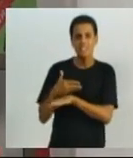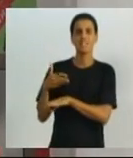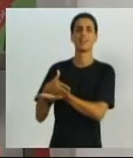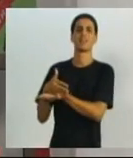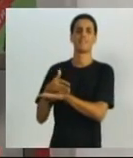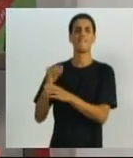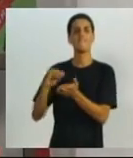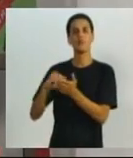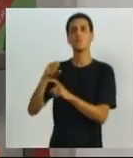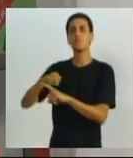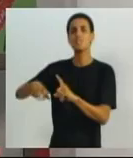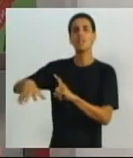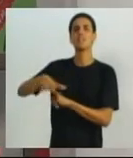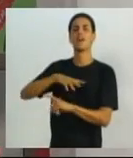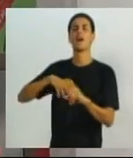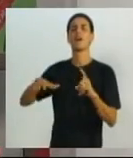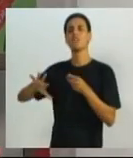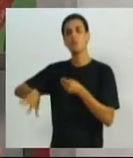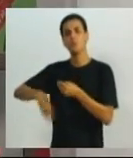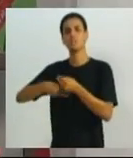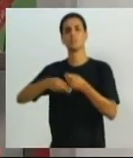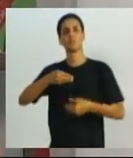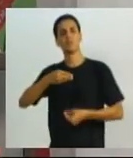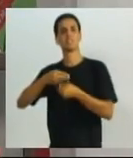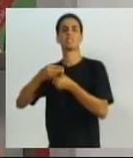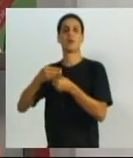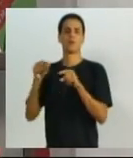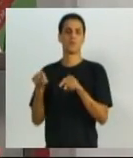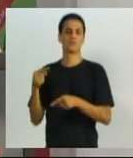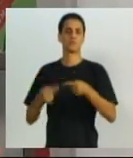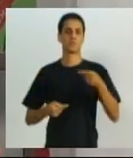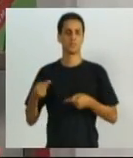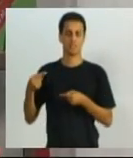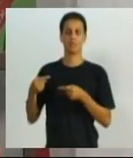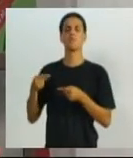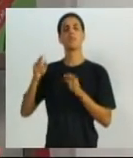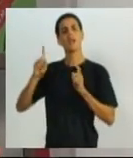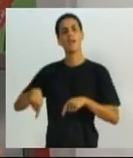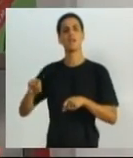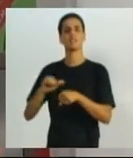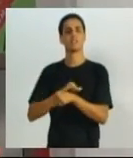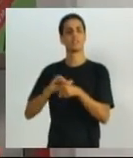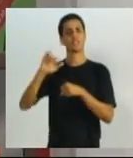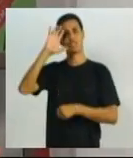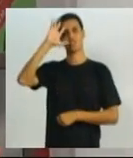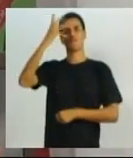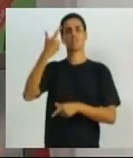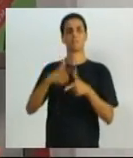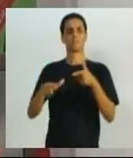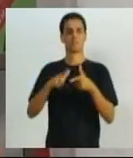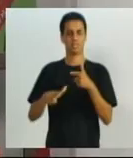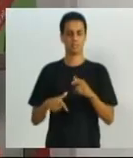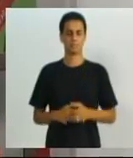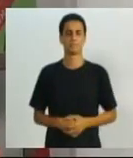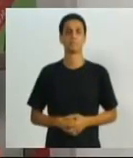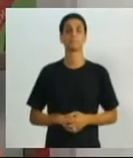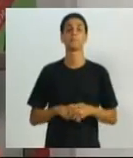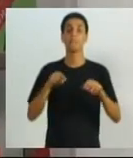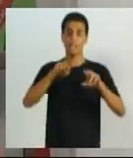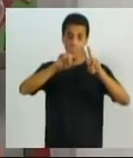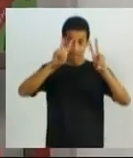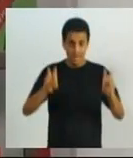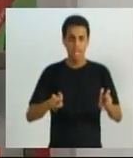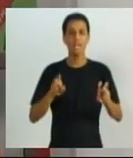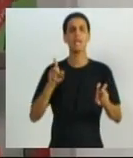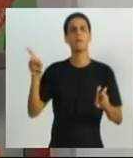a sociedade para contribuir com os debates que são importantes na solução de muitos problemas da cidade. E esse projeto, o vereador Vanderlei já fez uma